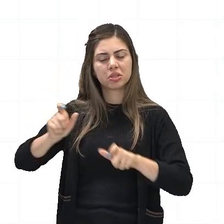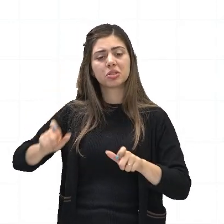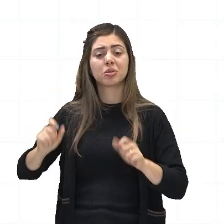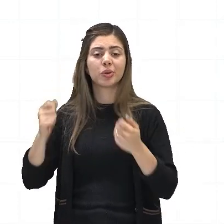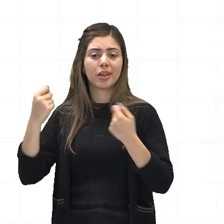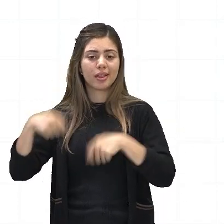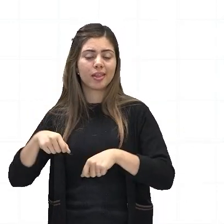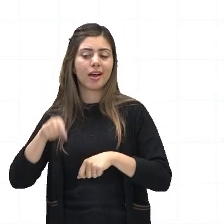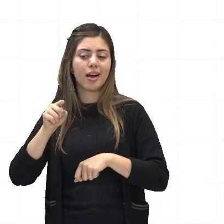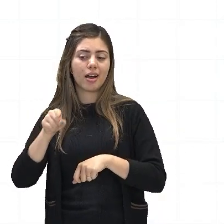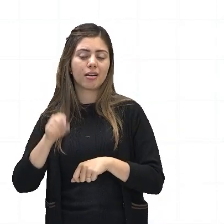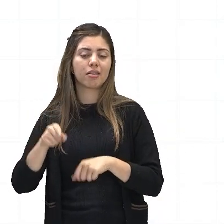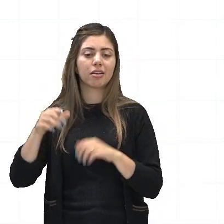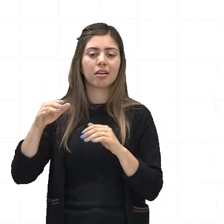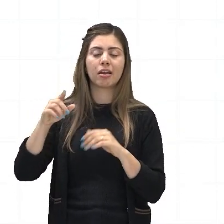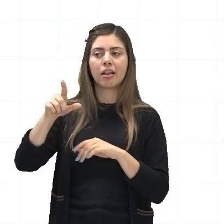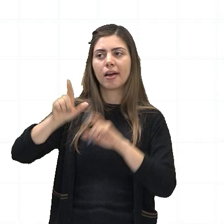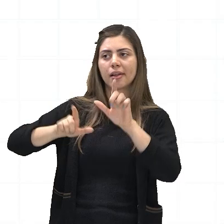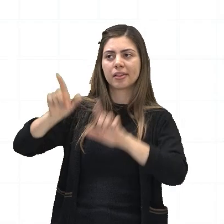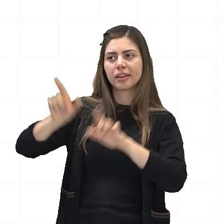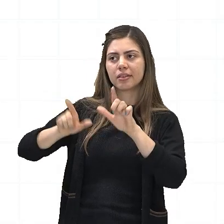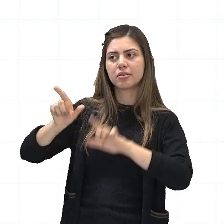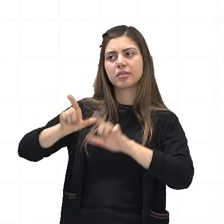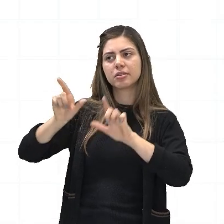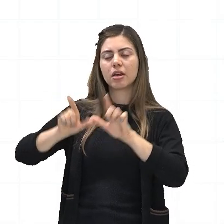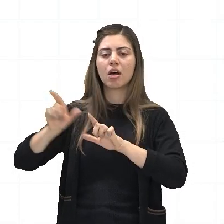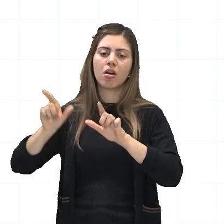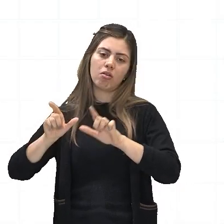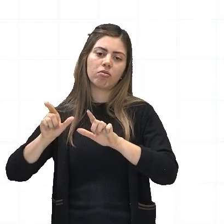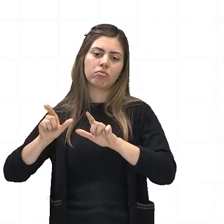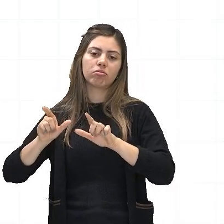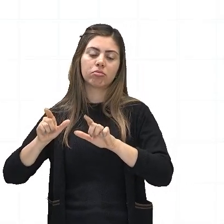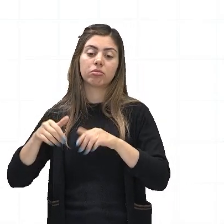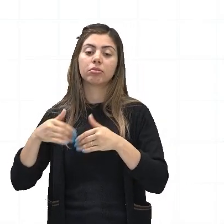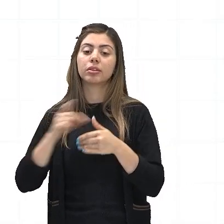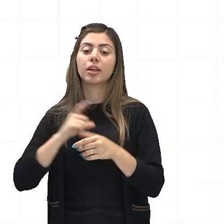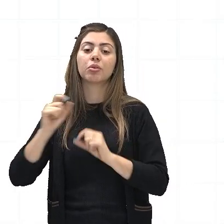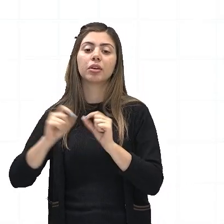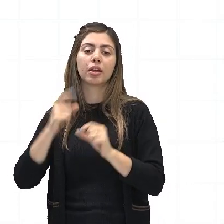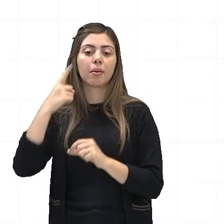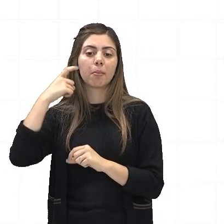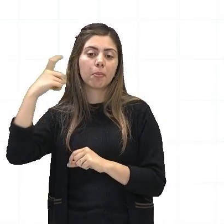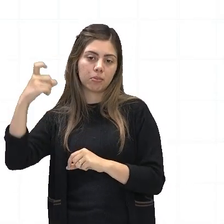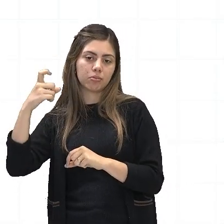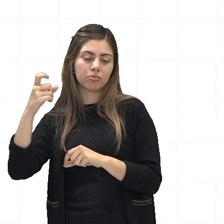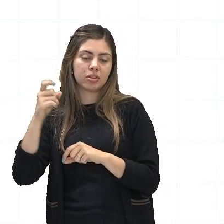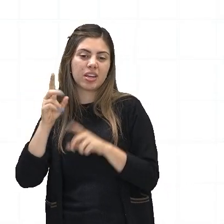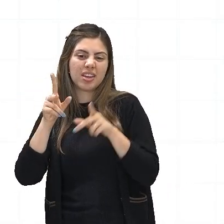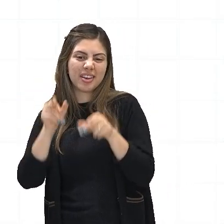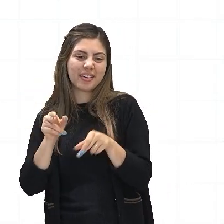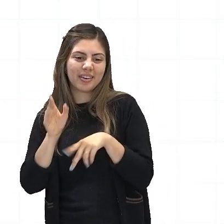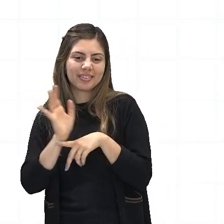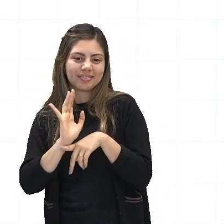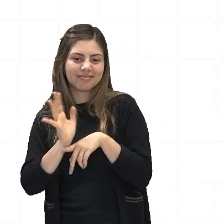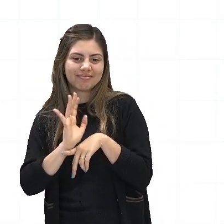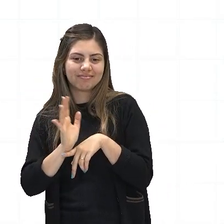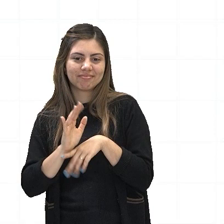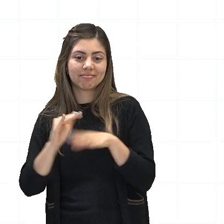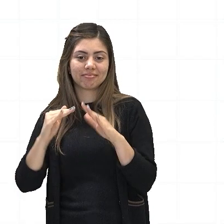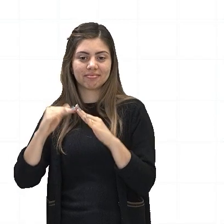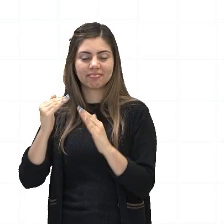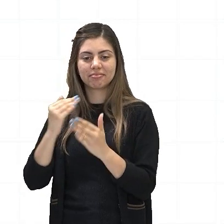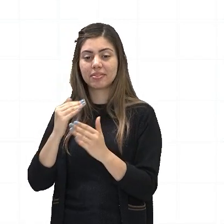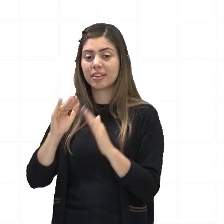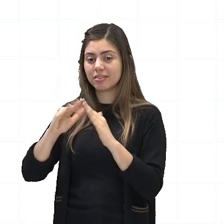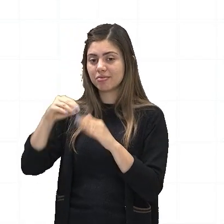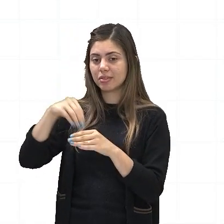esse equipamento aí nas suas televisões, e aí vai ter ali um som de cinema em casa, por exemplo, né? Só que esse equipamento aí, ele tem